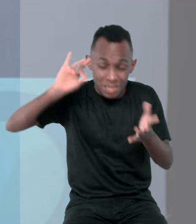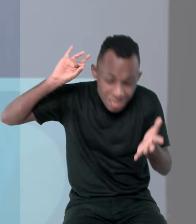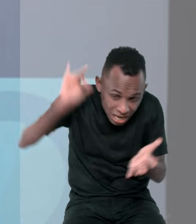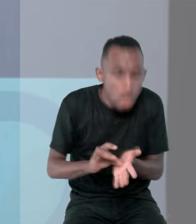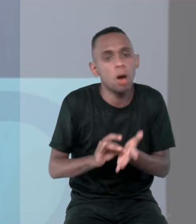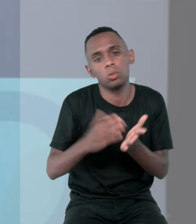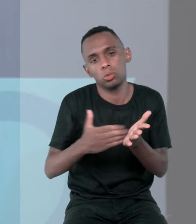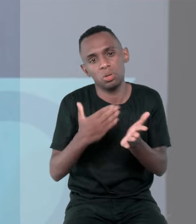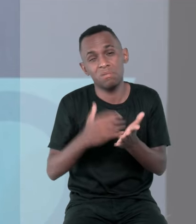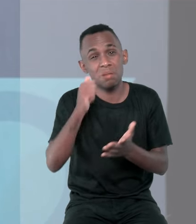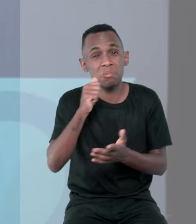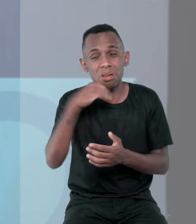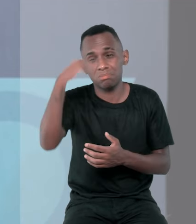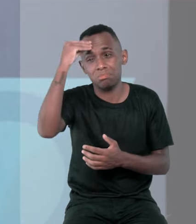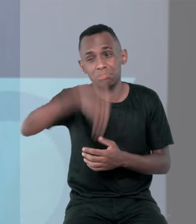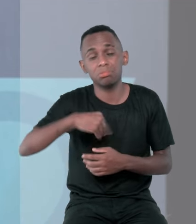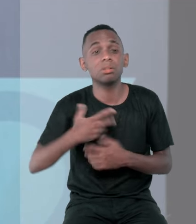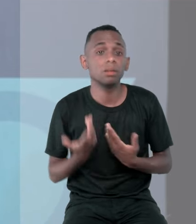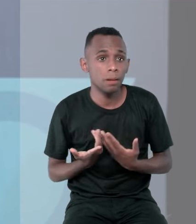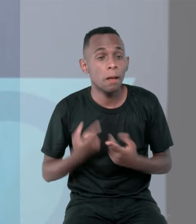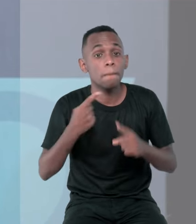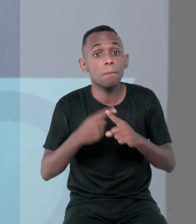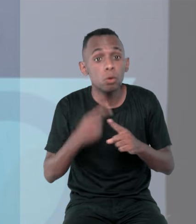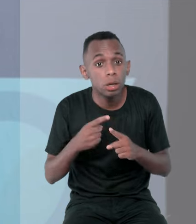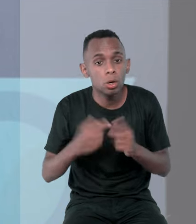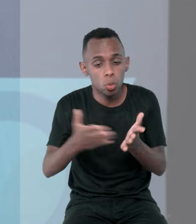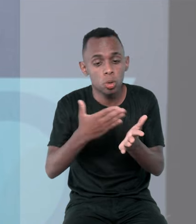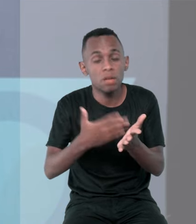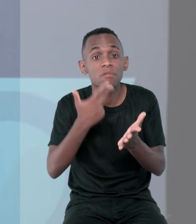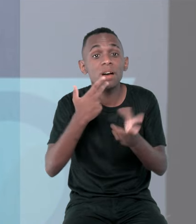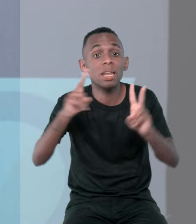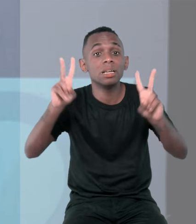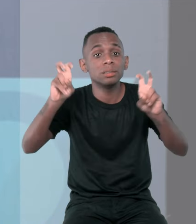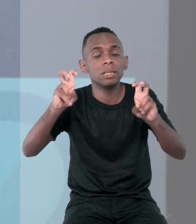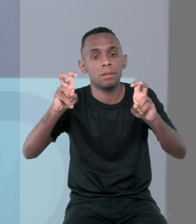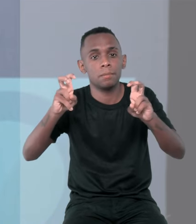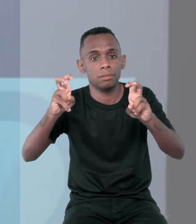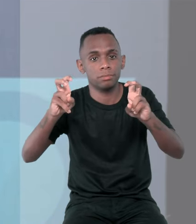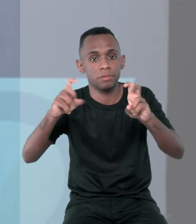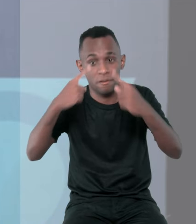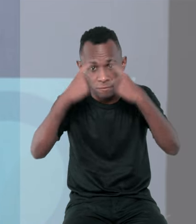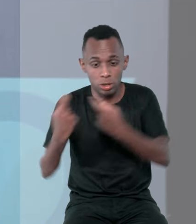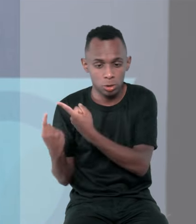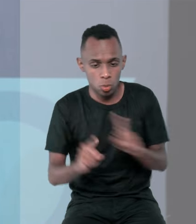pornográfico. Porque o livro está tratando da violência contra pessoas negras,